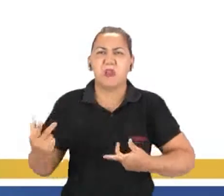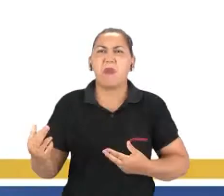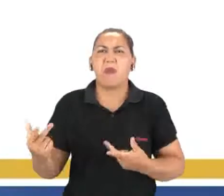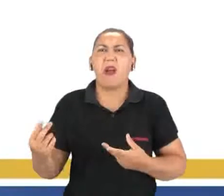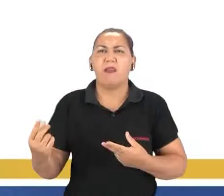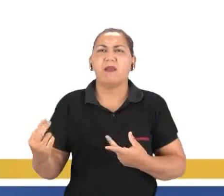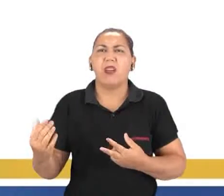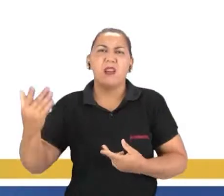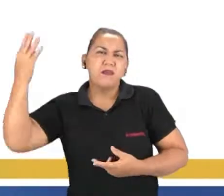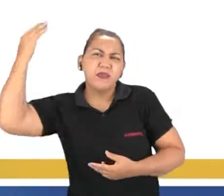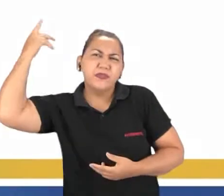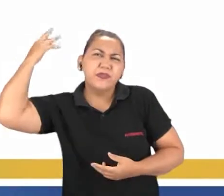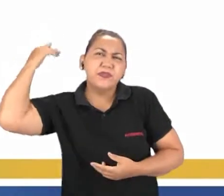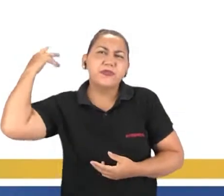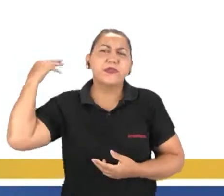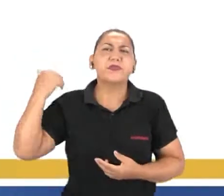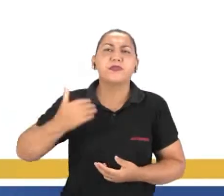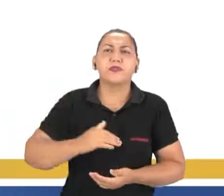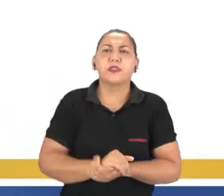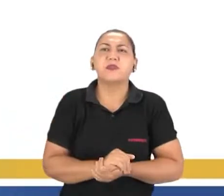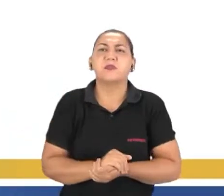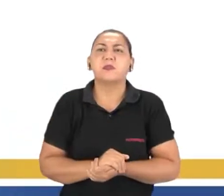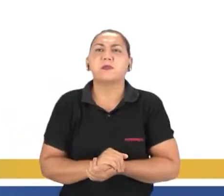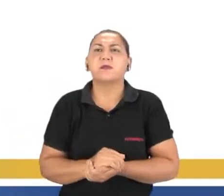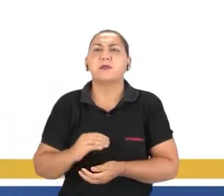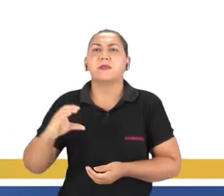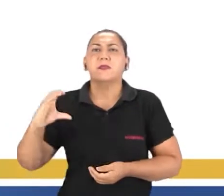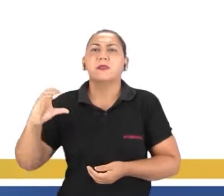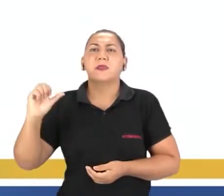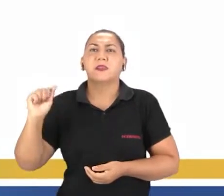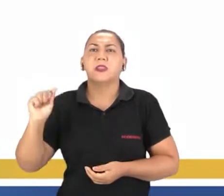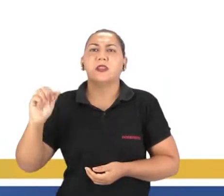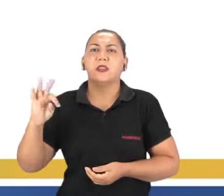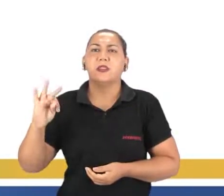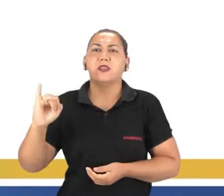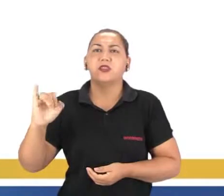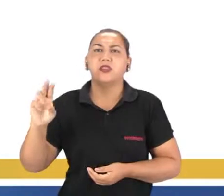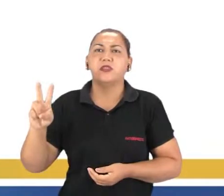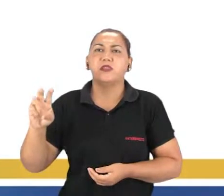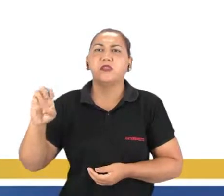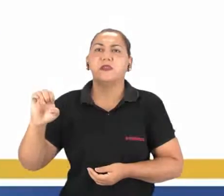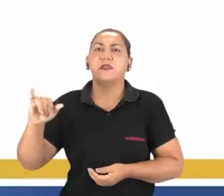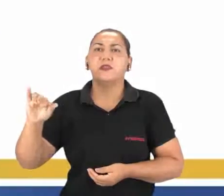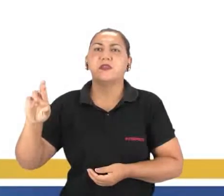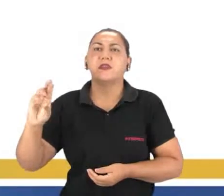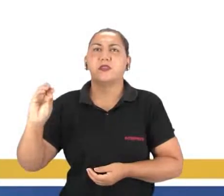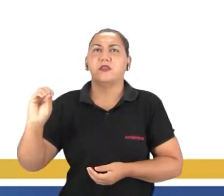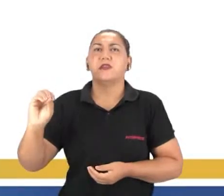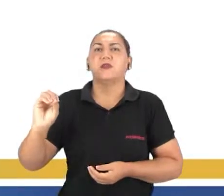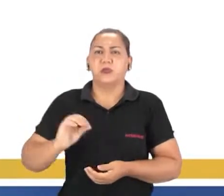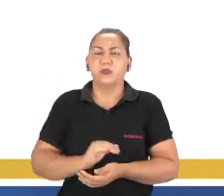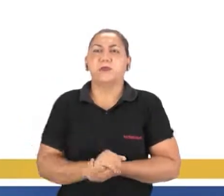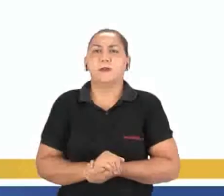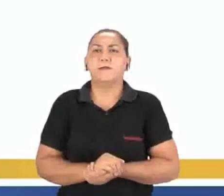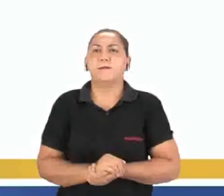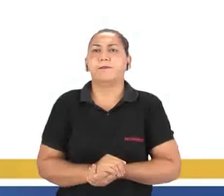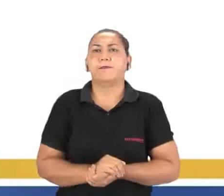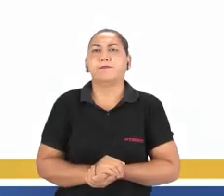brasileiro. E o tempo do cativeiro, tá? Onde fala sobre os direitos, ou o tempo dos